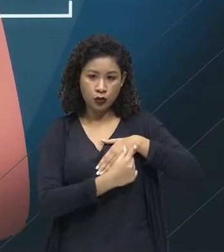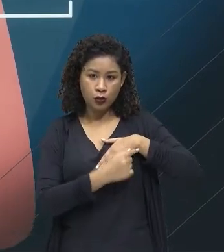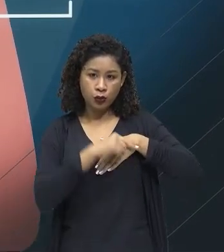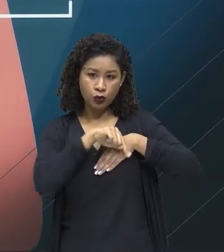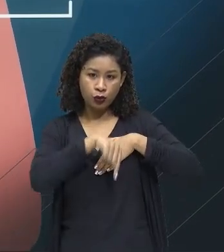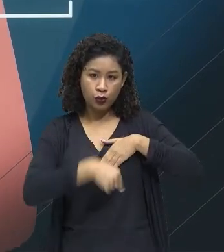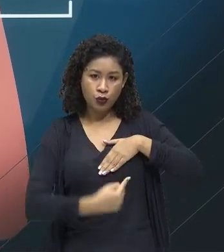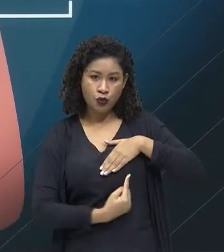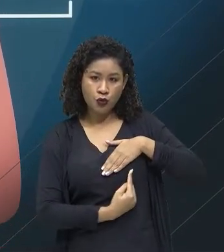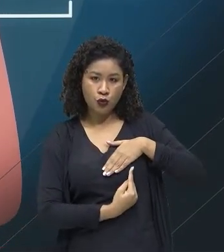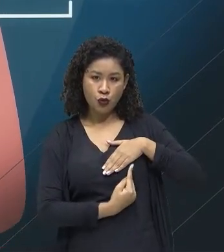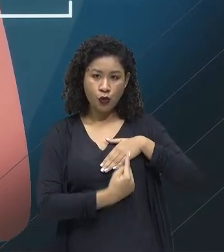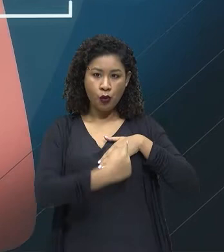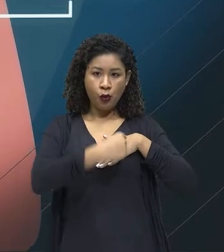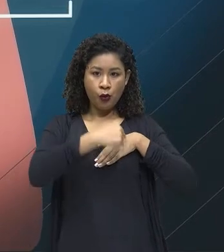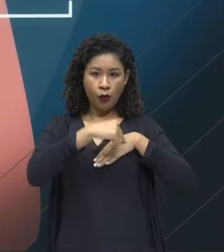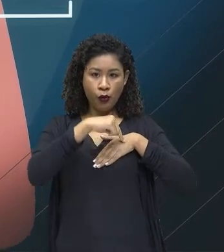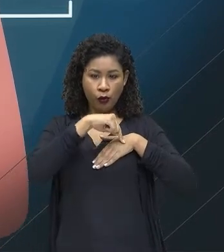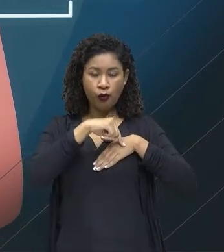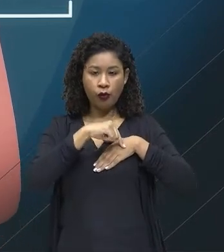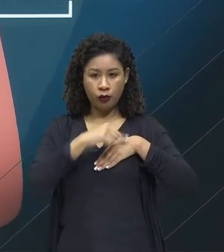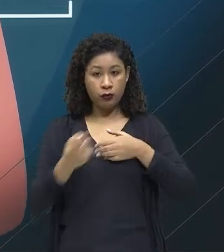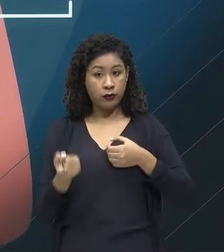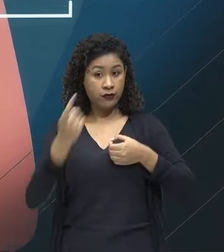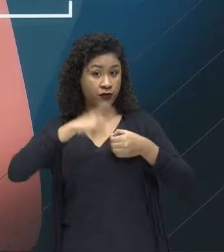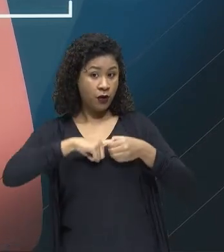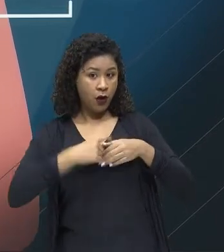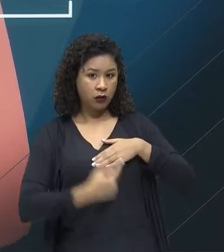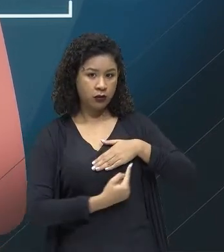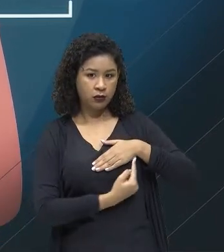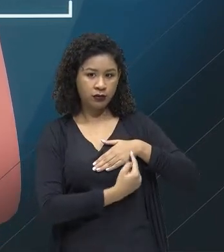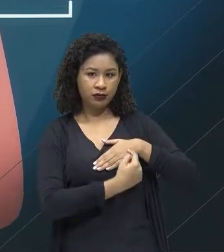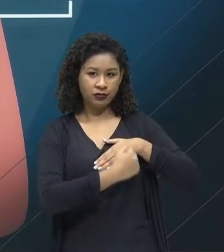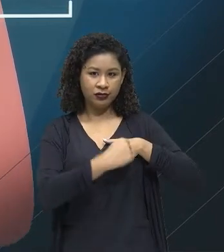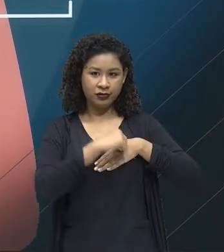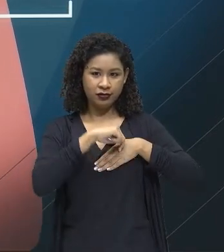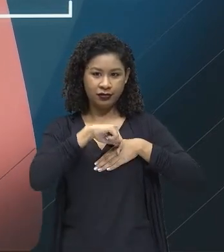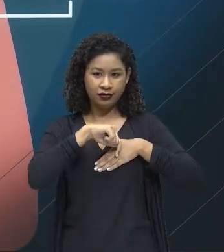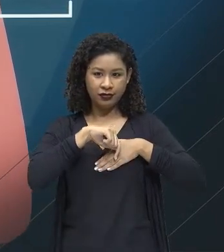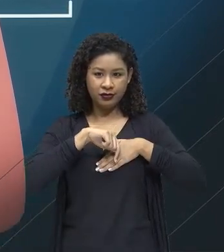coração através das veias pulmonares.